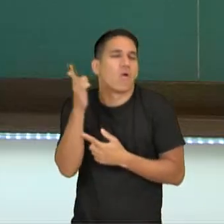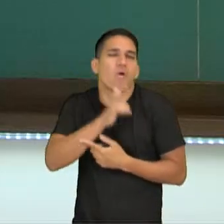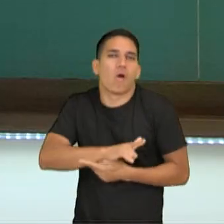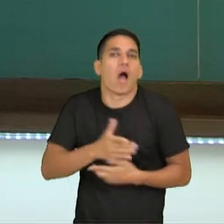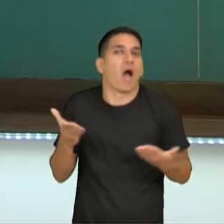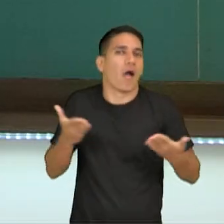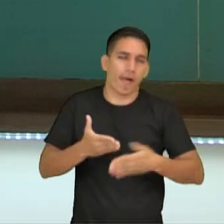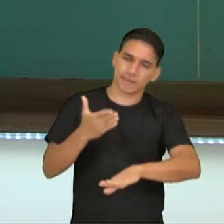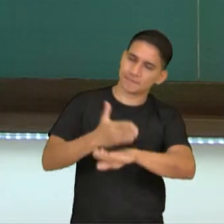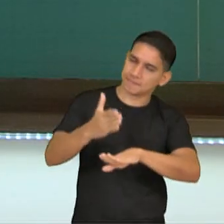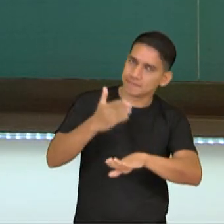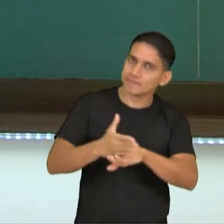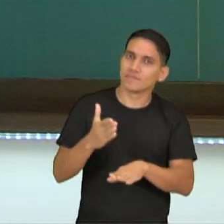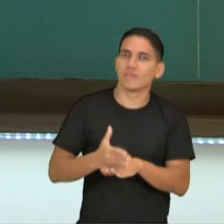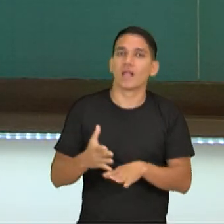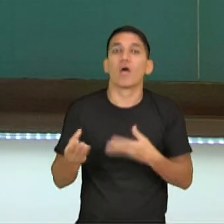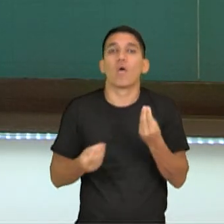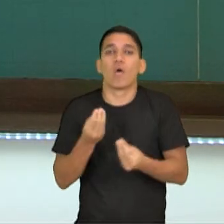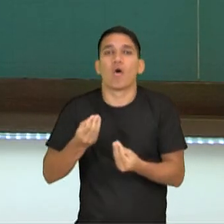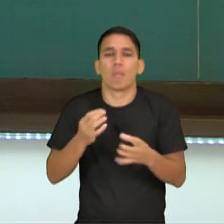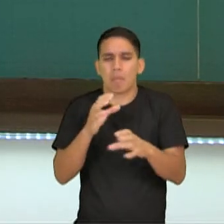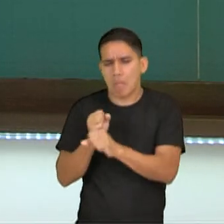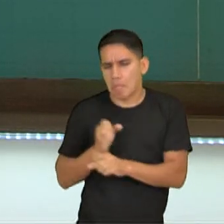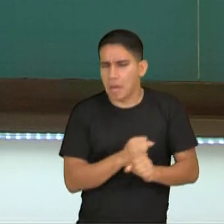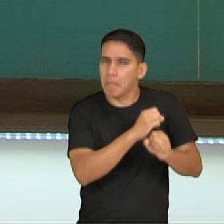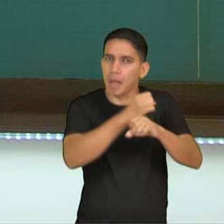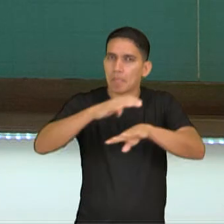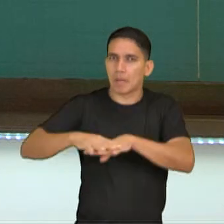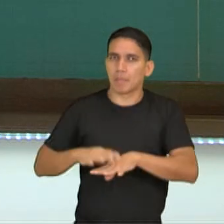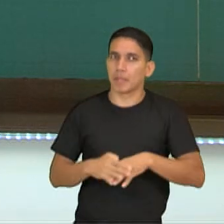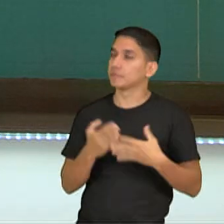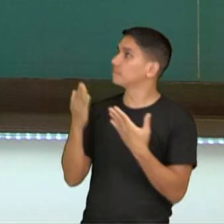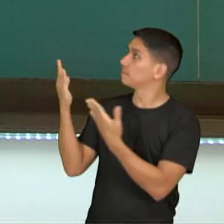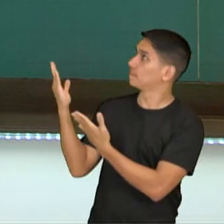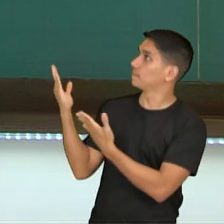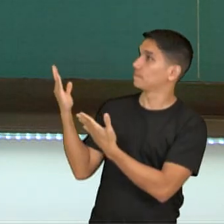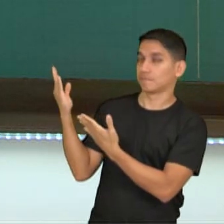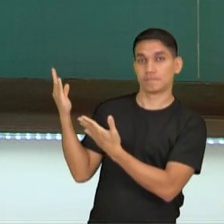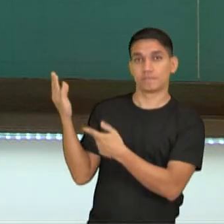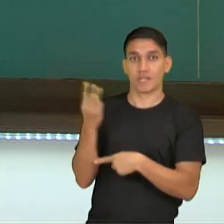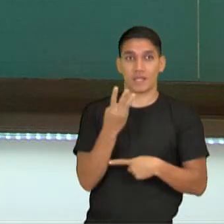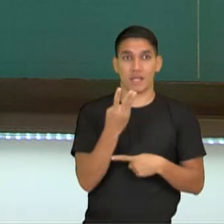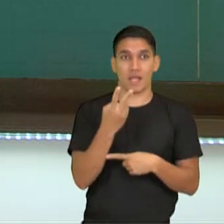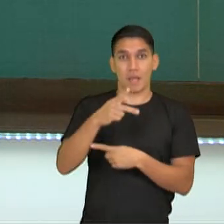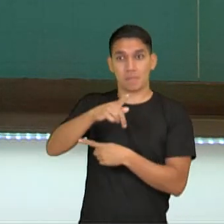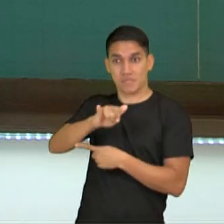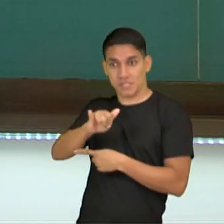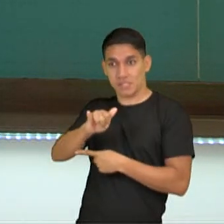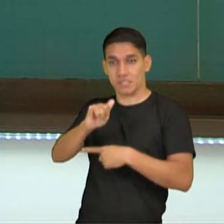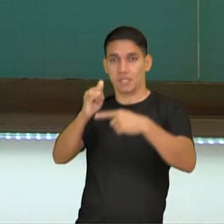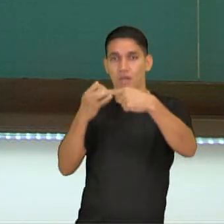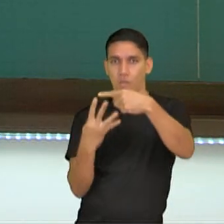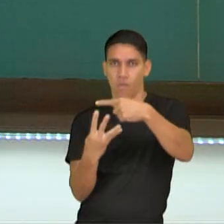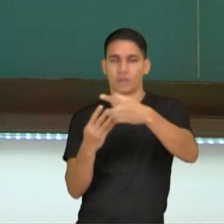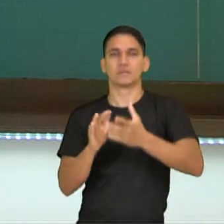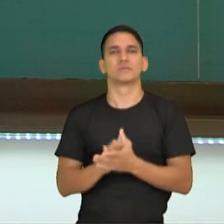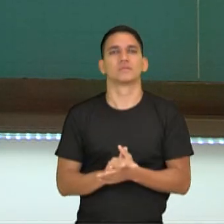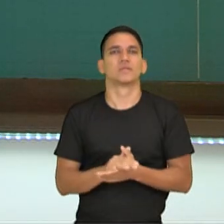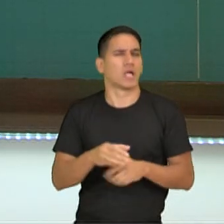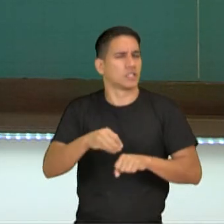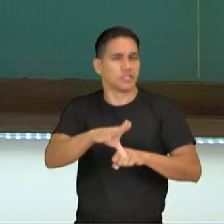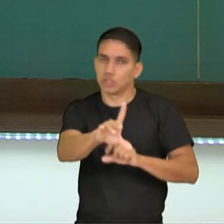agora praticar calculando o valor da tangente de 3π sobre 4. Sempre deixo a minha dica, né, de que se você for